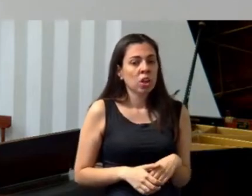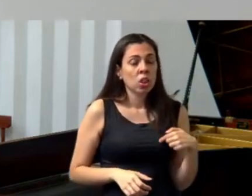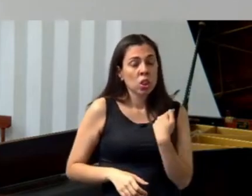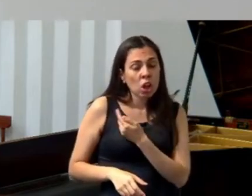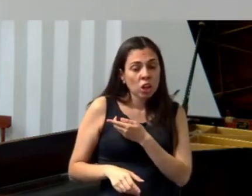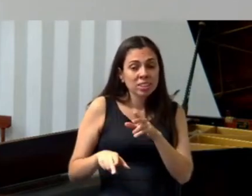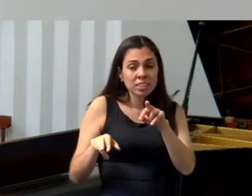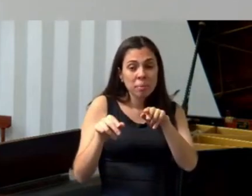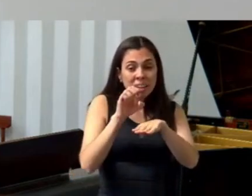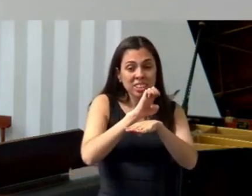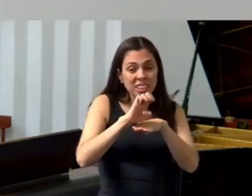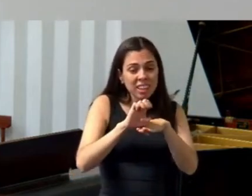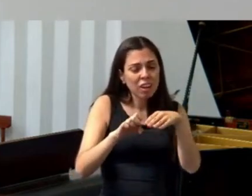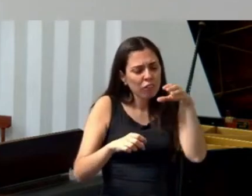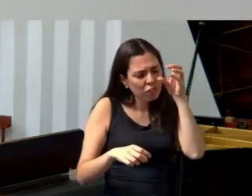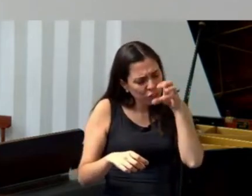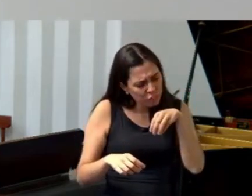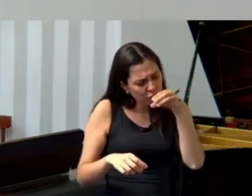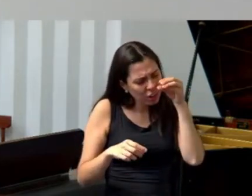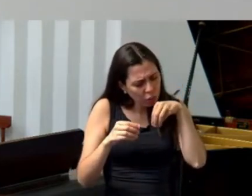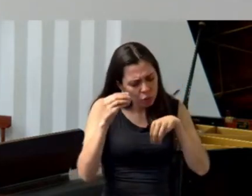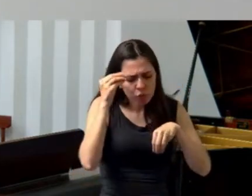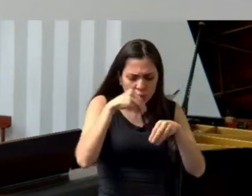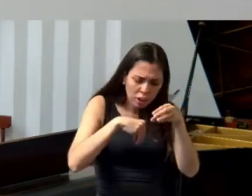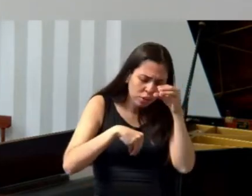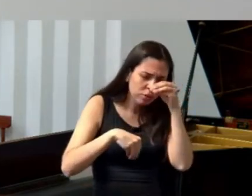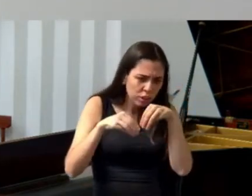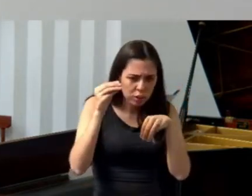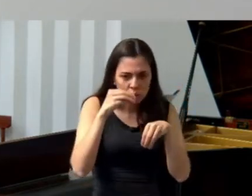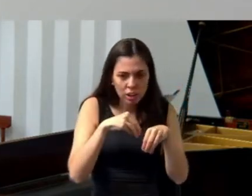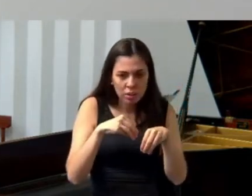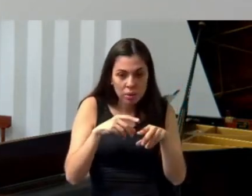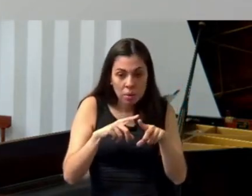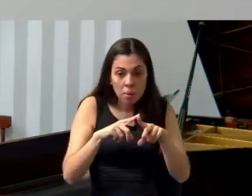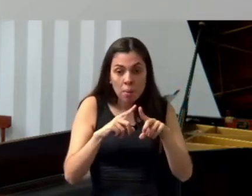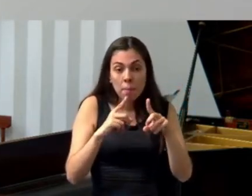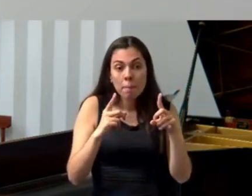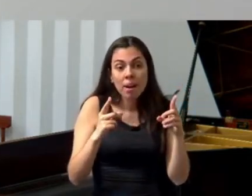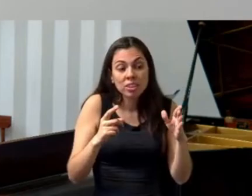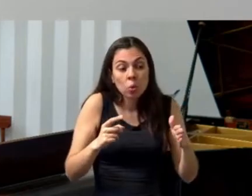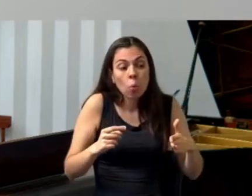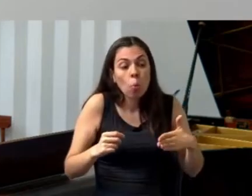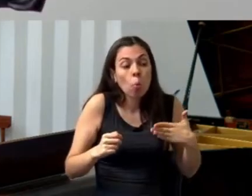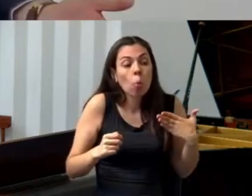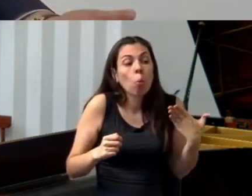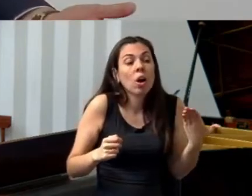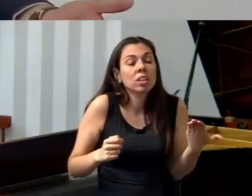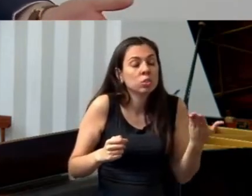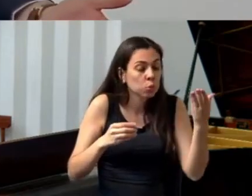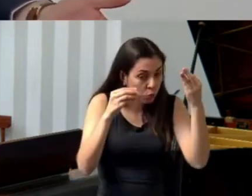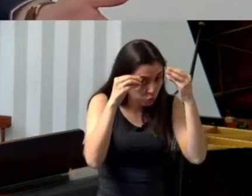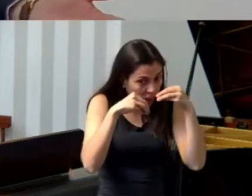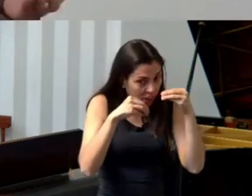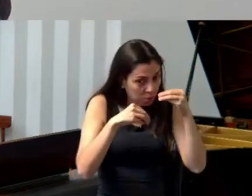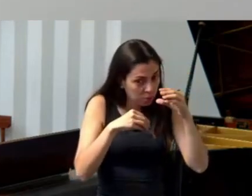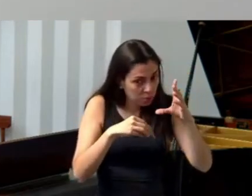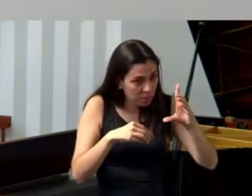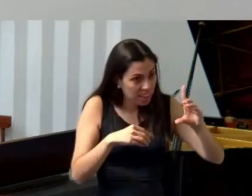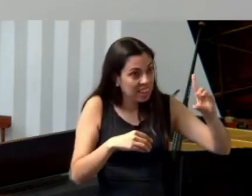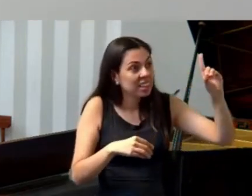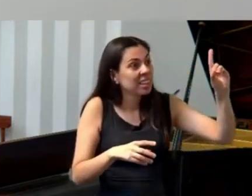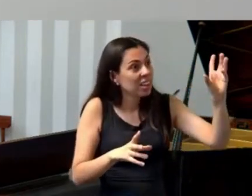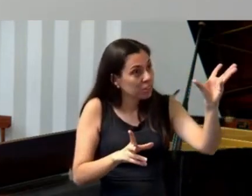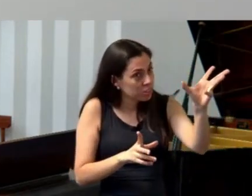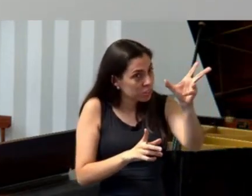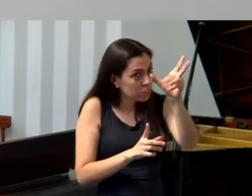Mas na nossa fraqueza, o poder de Deus se aperfeiçoa. Quando somos fracos,